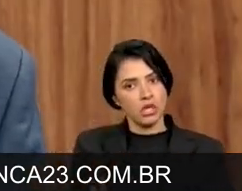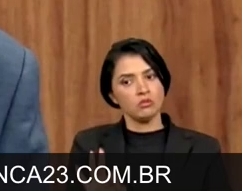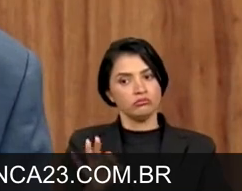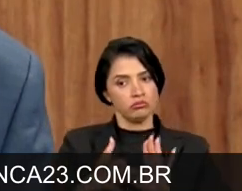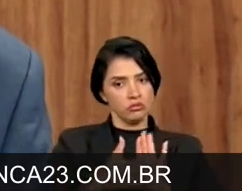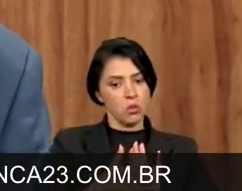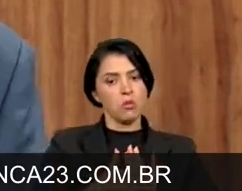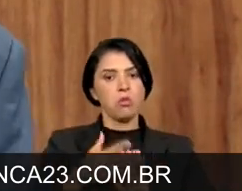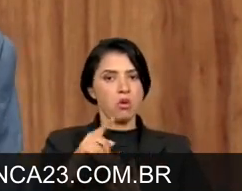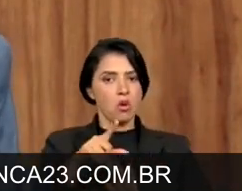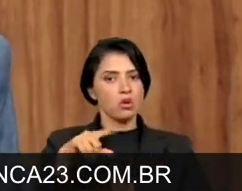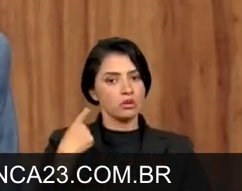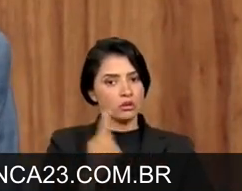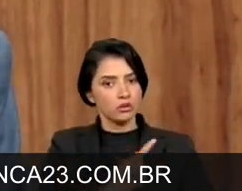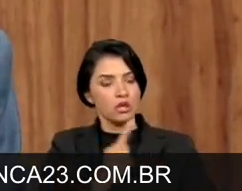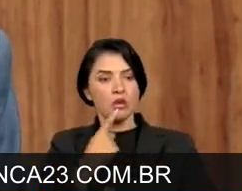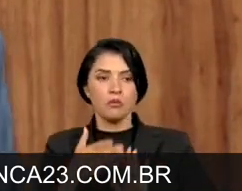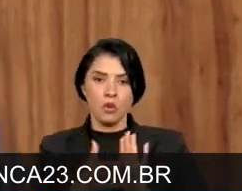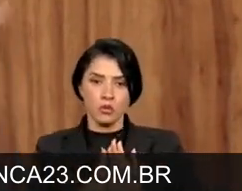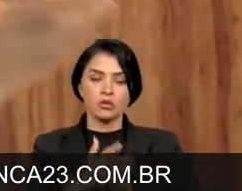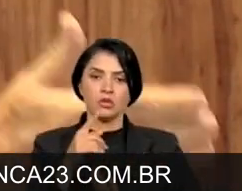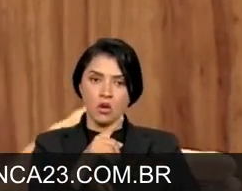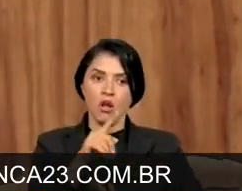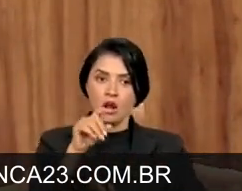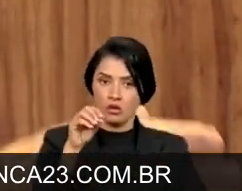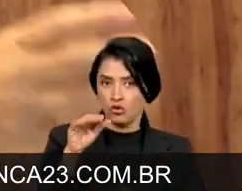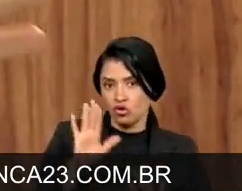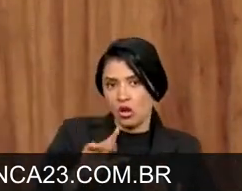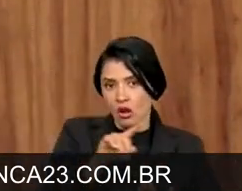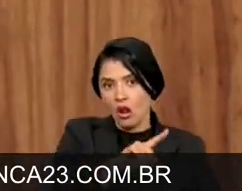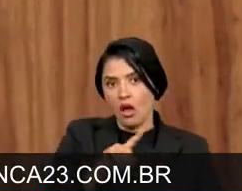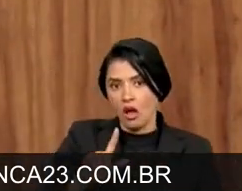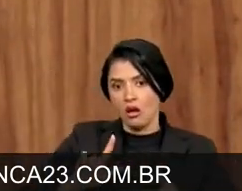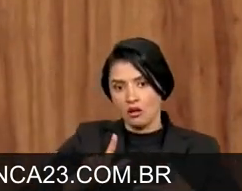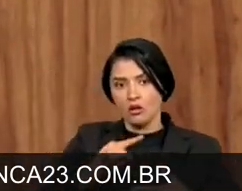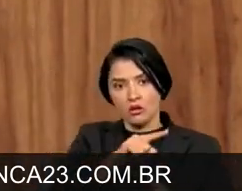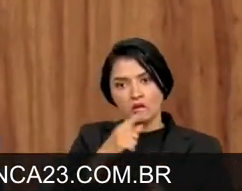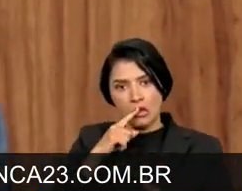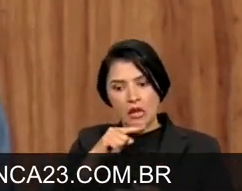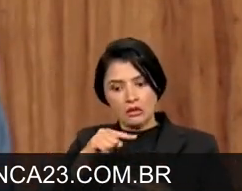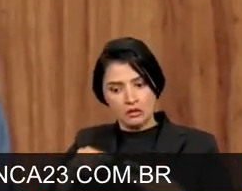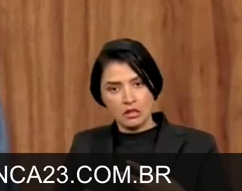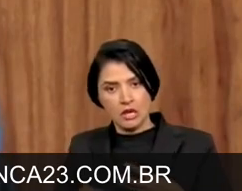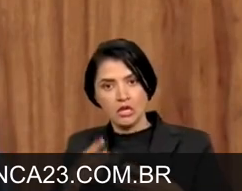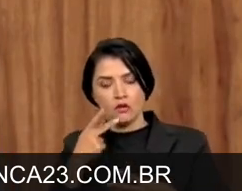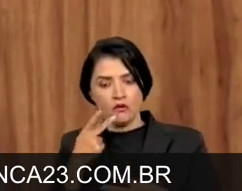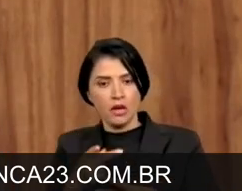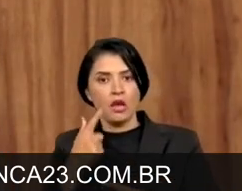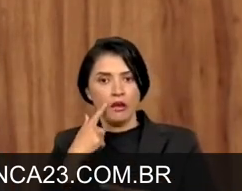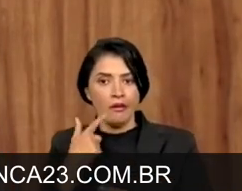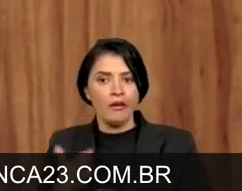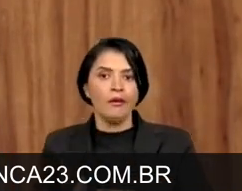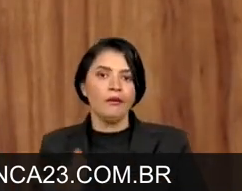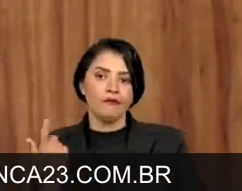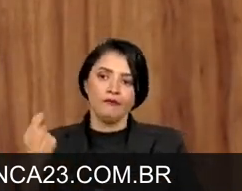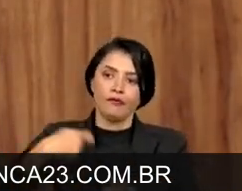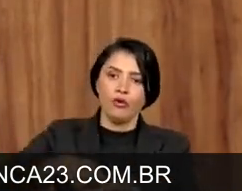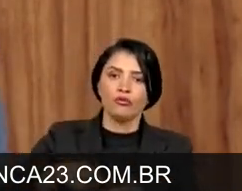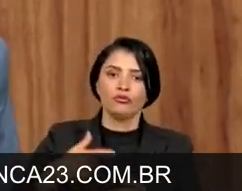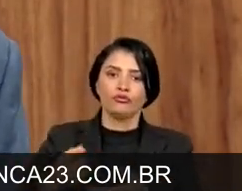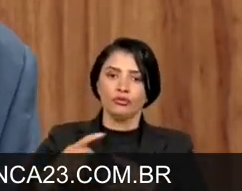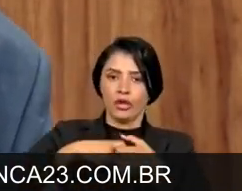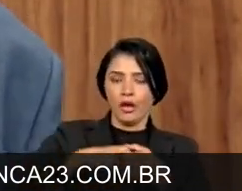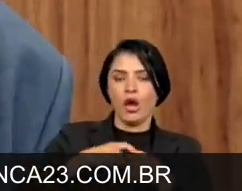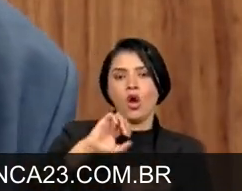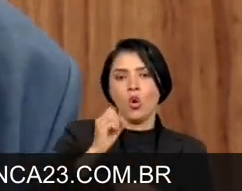proposta e aí nós propusemos tá lá na coativa esses três pontos que eu falei e a reoneração mantendo esse